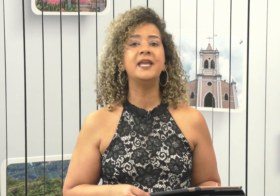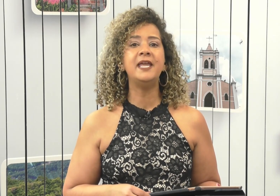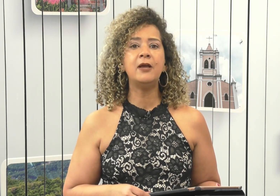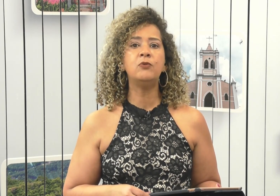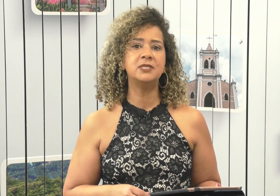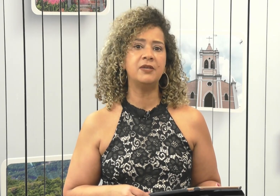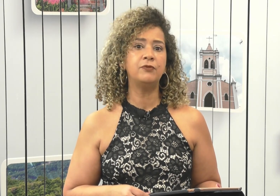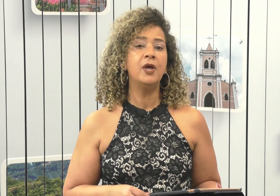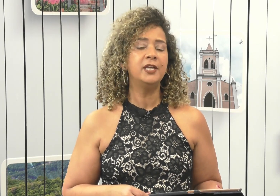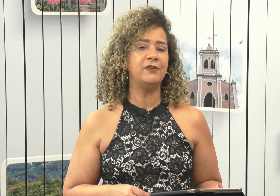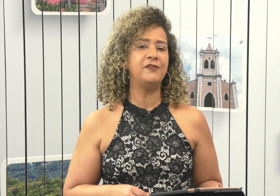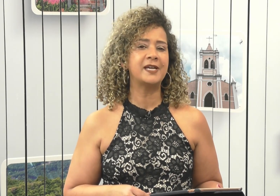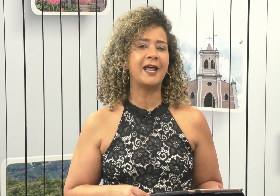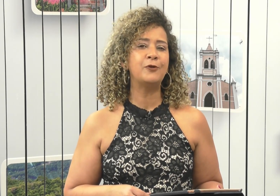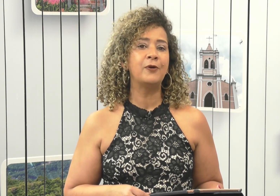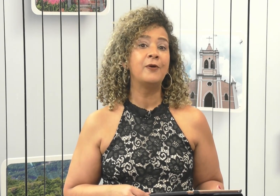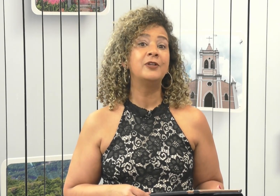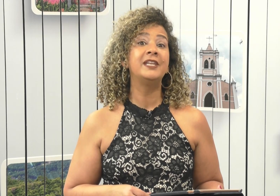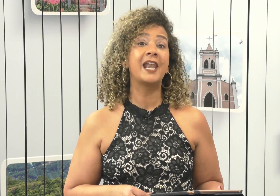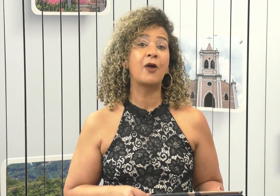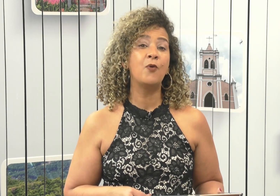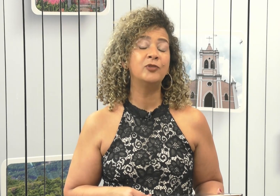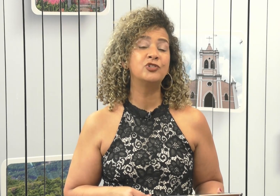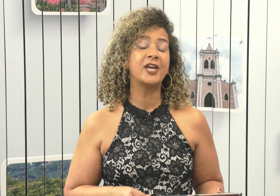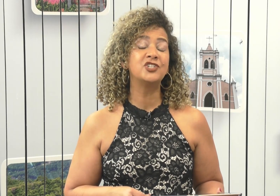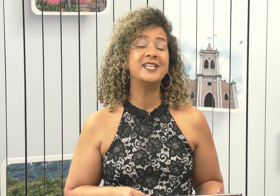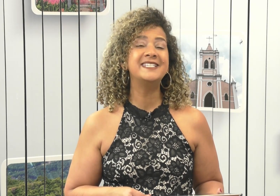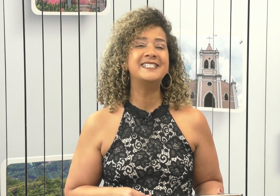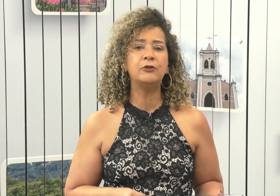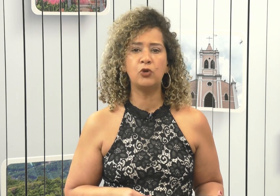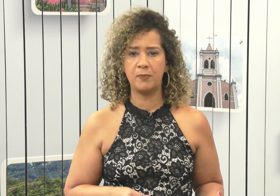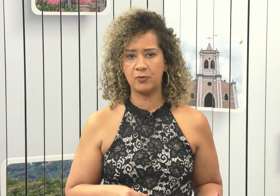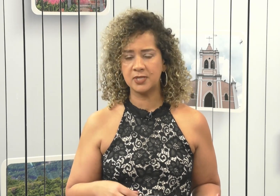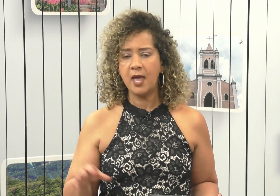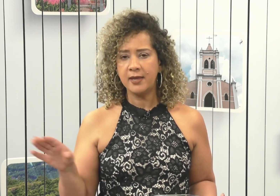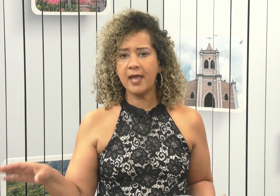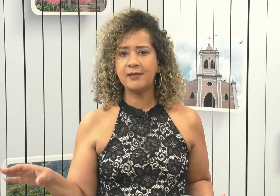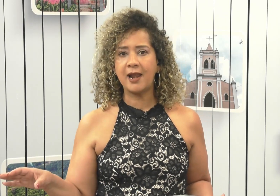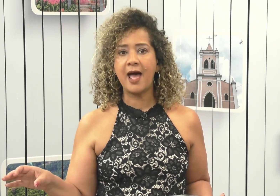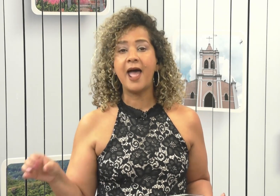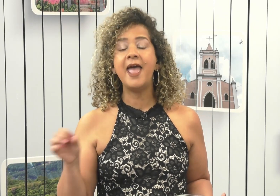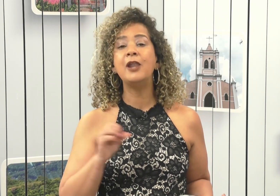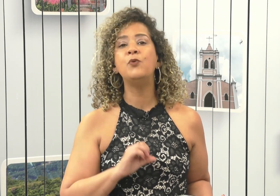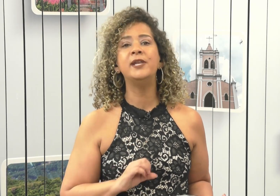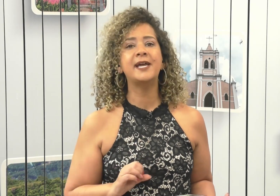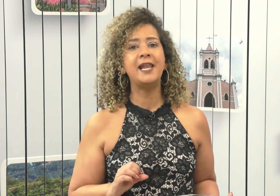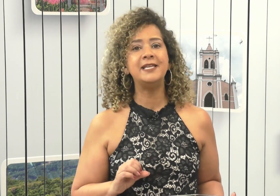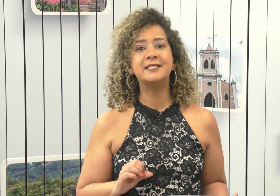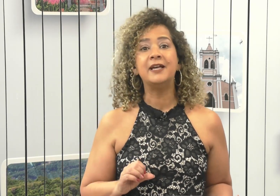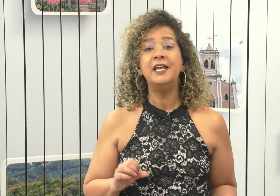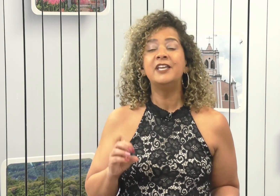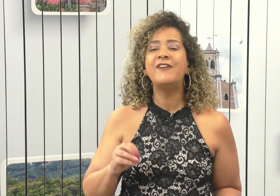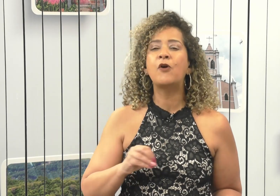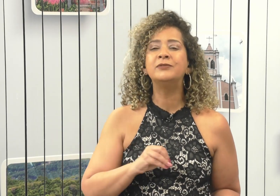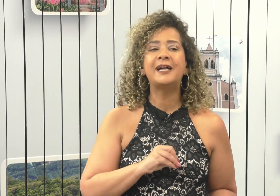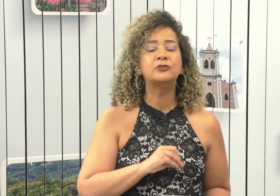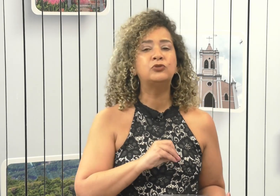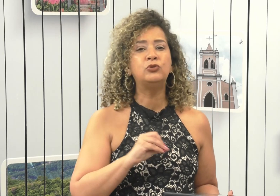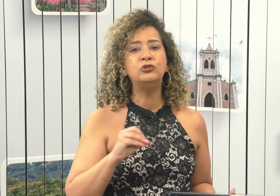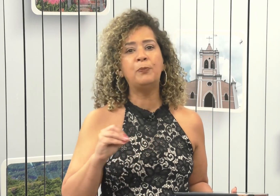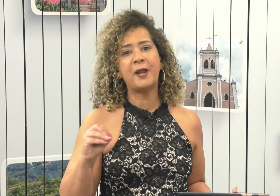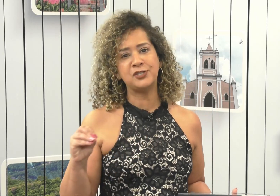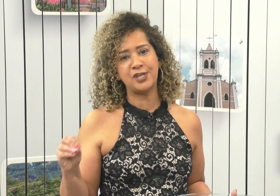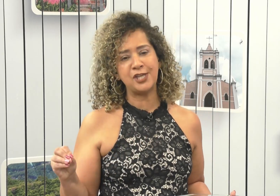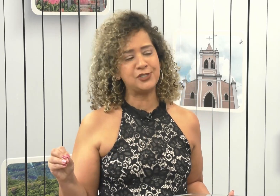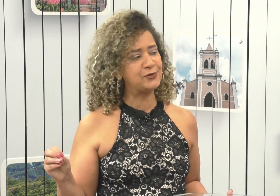parque inclusivo que fica lá no na lagoa do Jardim São Domingos Quem tá lá é a Luana Galiza que vai contar